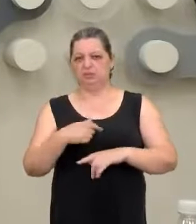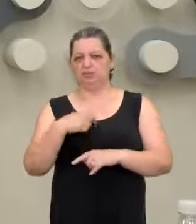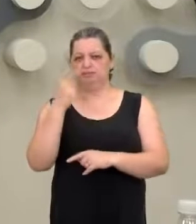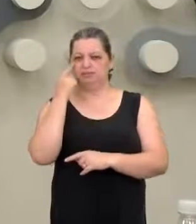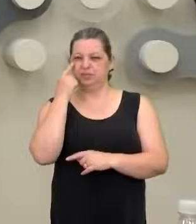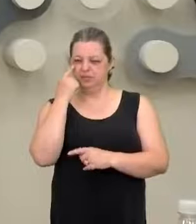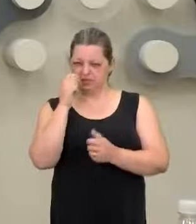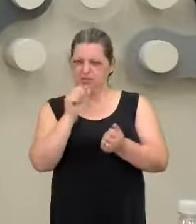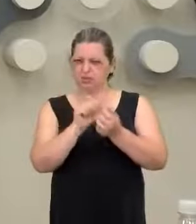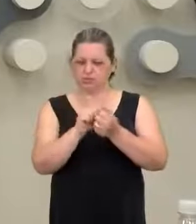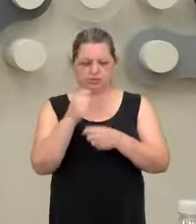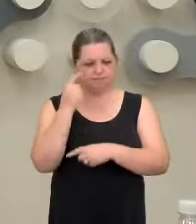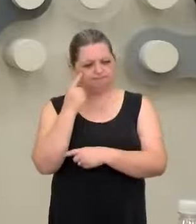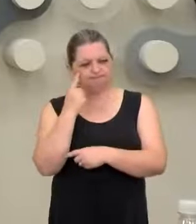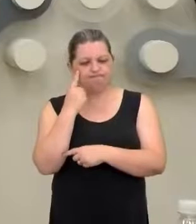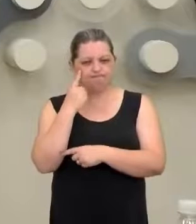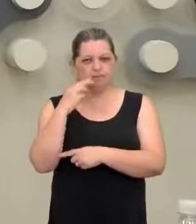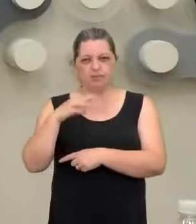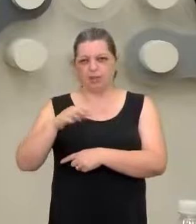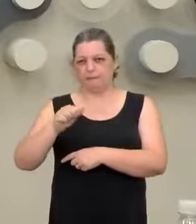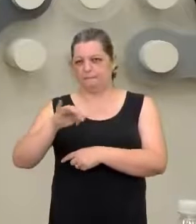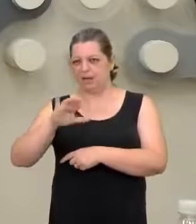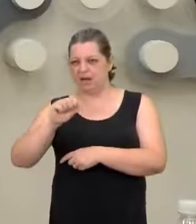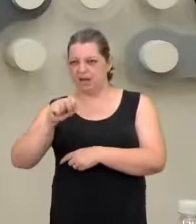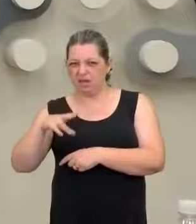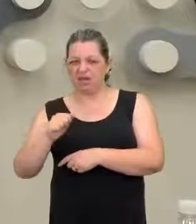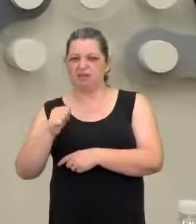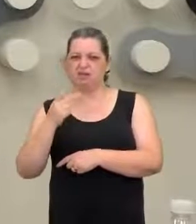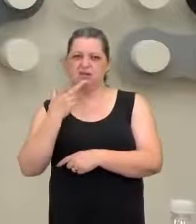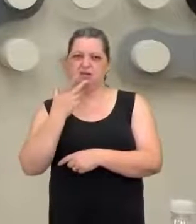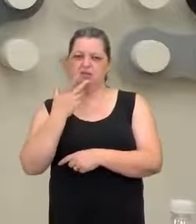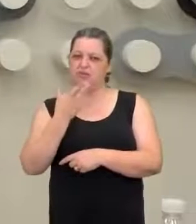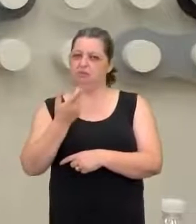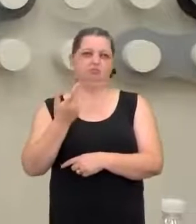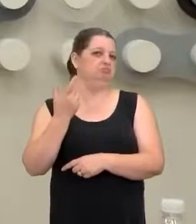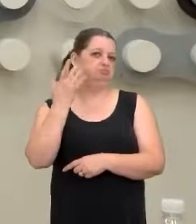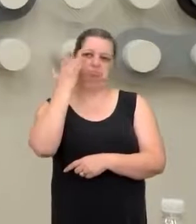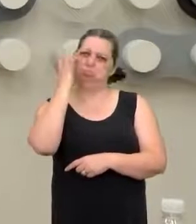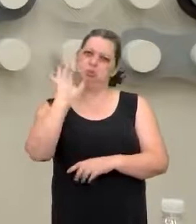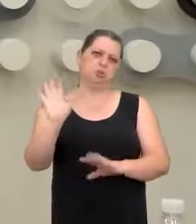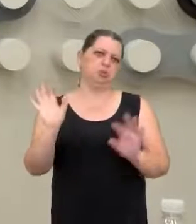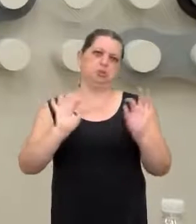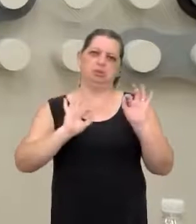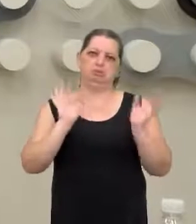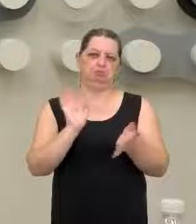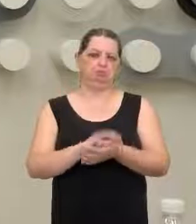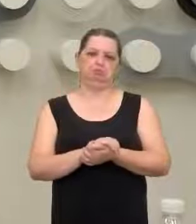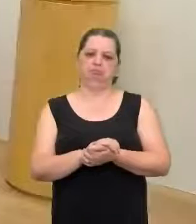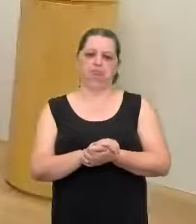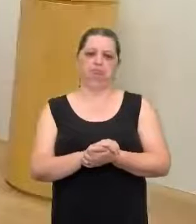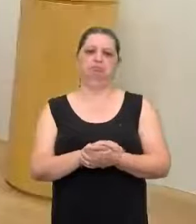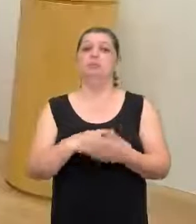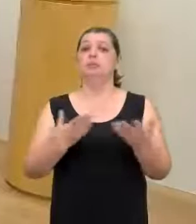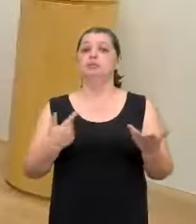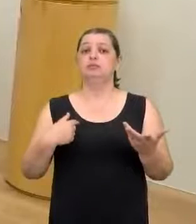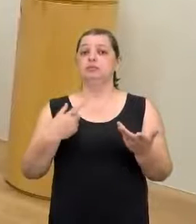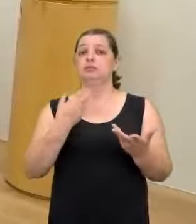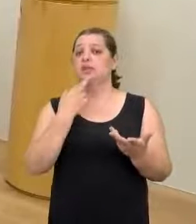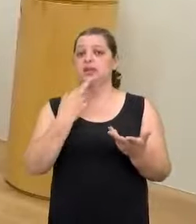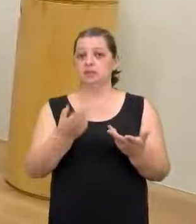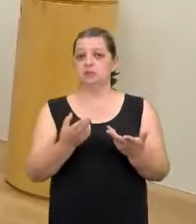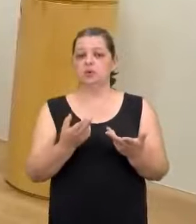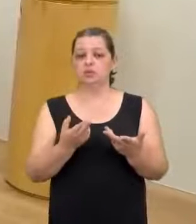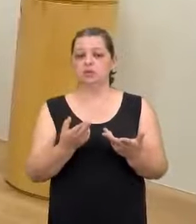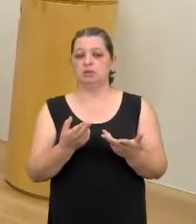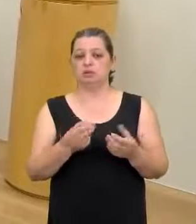juntos aqui, ó. A Mariana tá contando pra gente que ela não sabe. Eita. Quem será que traz mais respostas